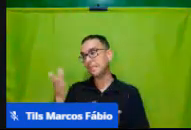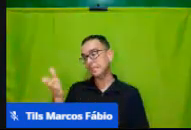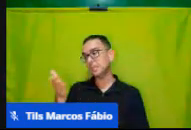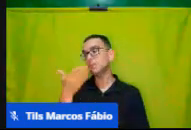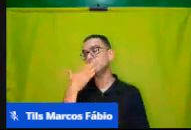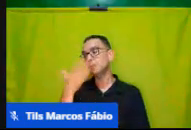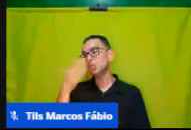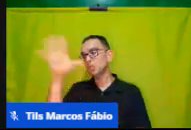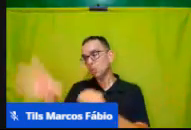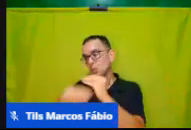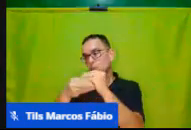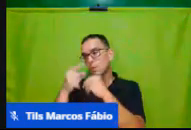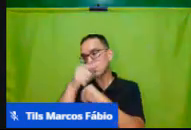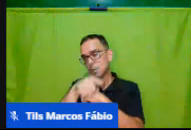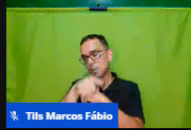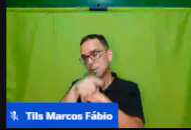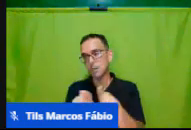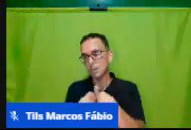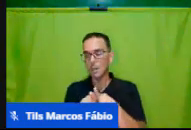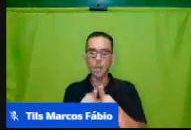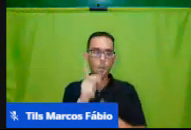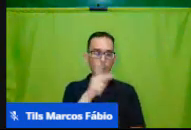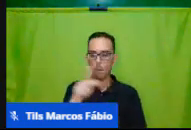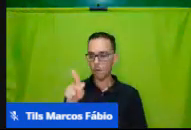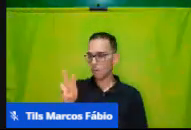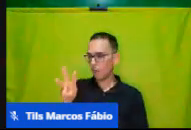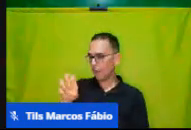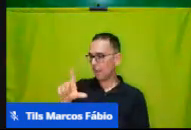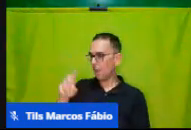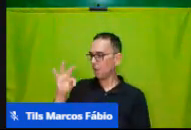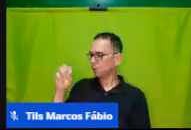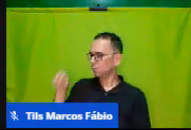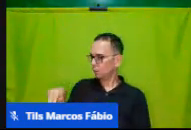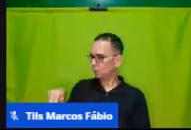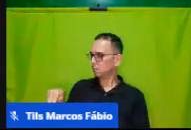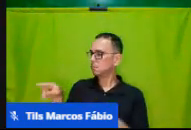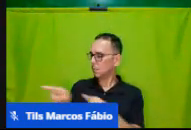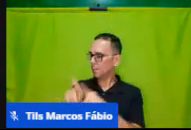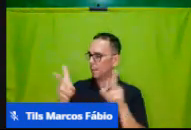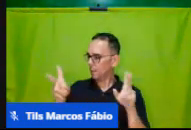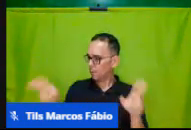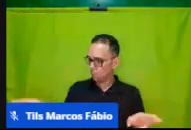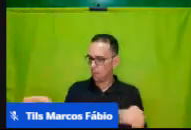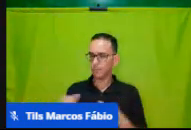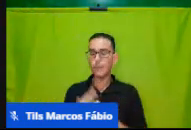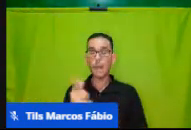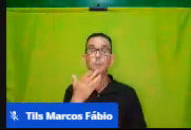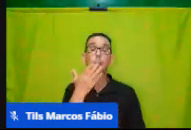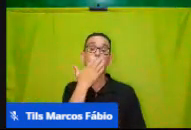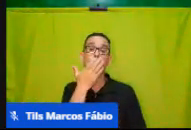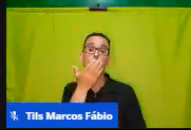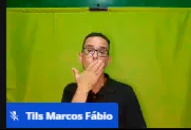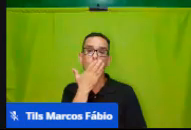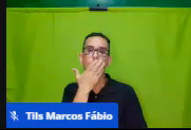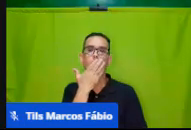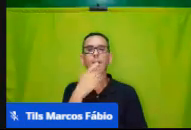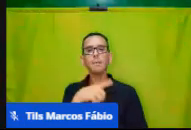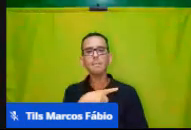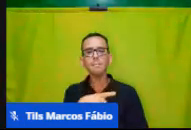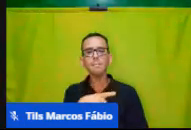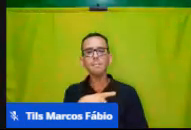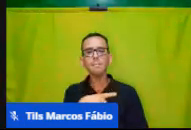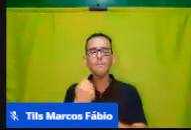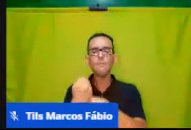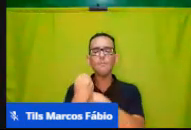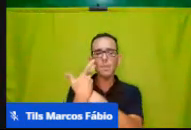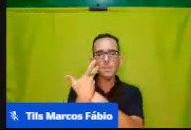que acrescentasse a respeito disso, professor Carlos e professor Elton, que uma opção que nós temos em relação aos vídeos, já